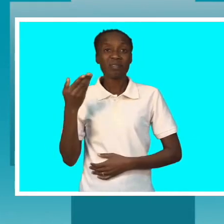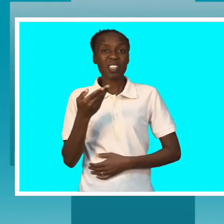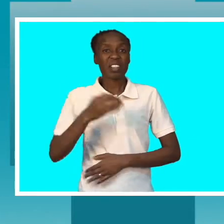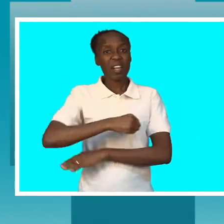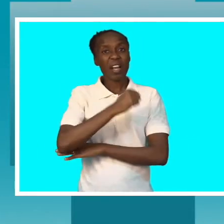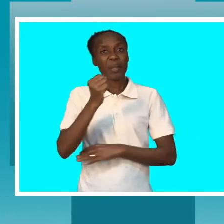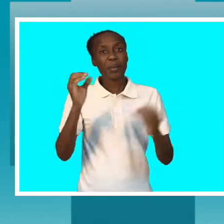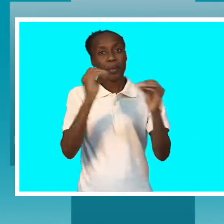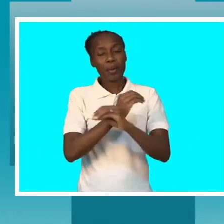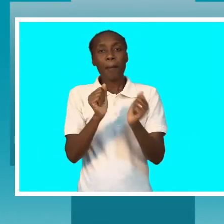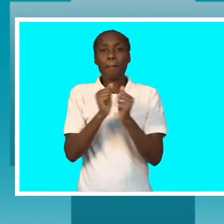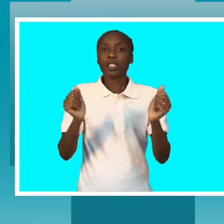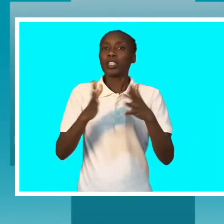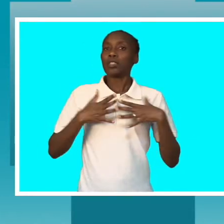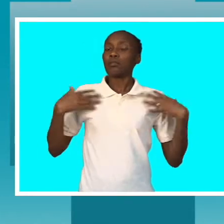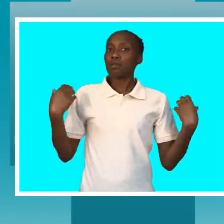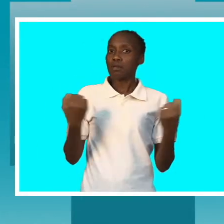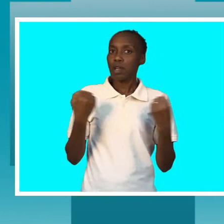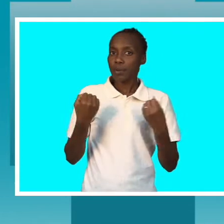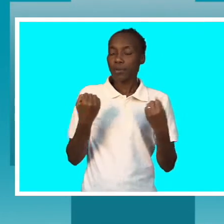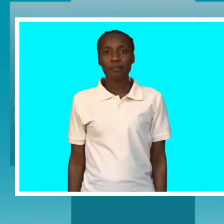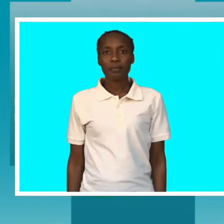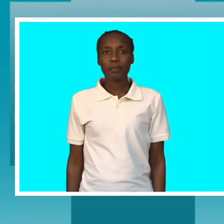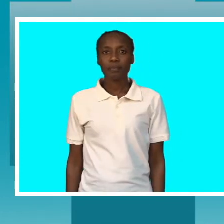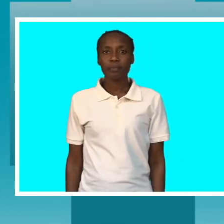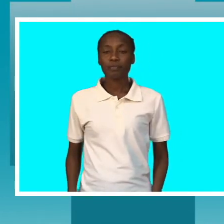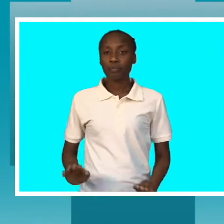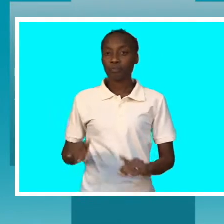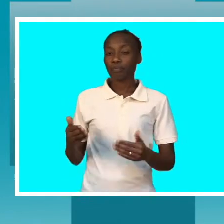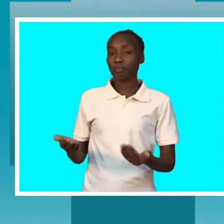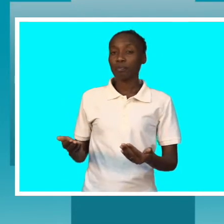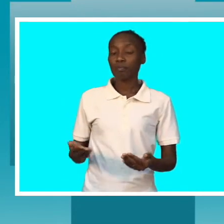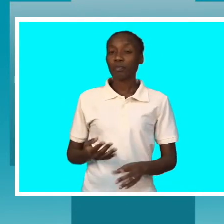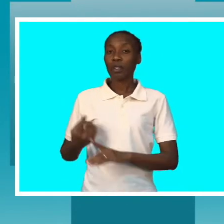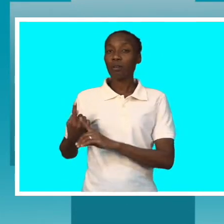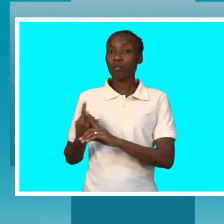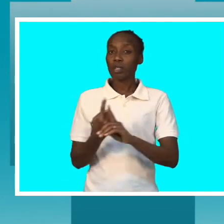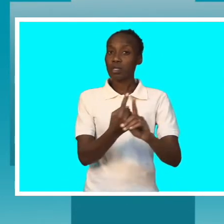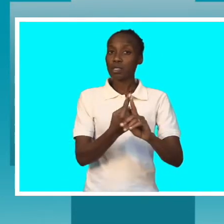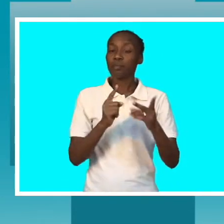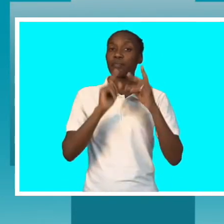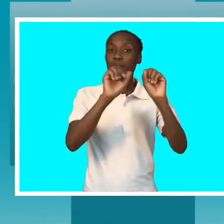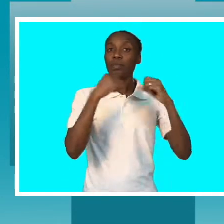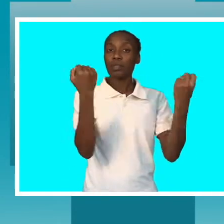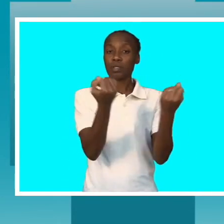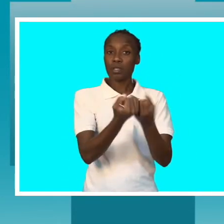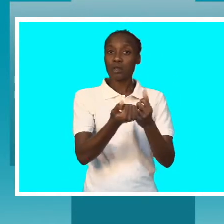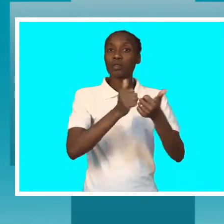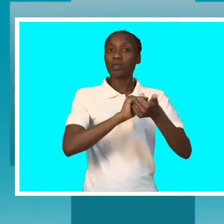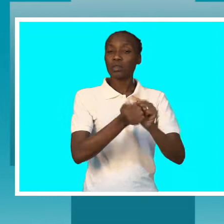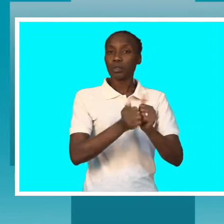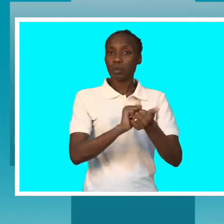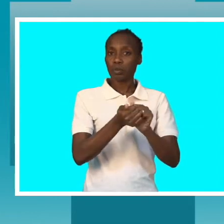saúde, né? Sim. Ajuda. Eu tenho que participar também na associação desportiva.